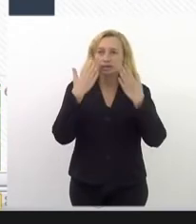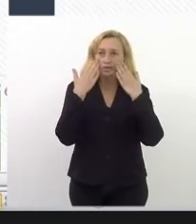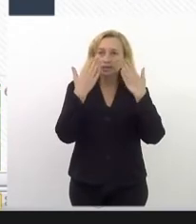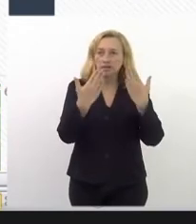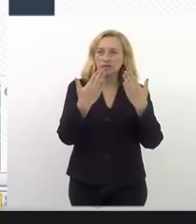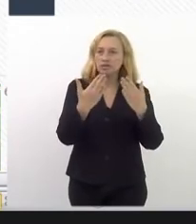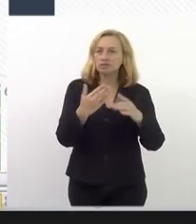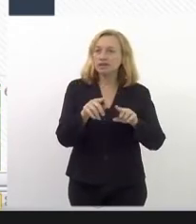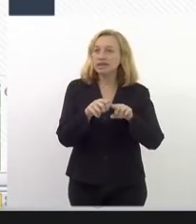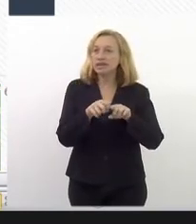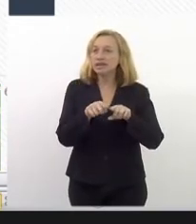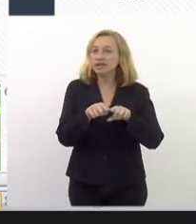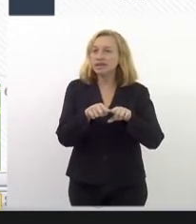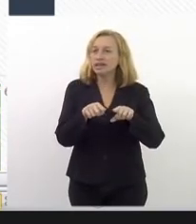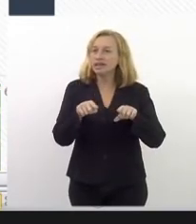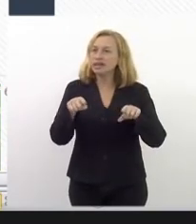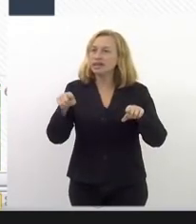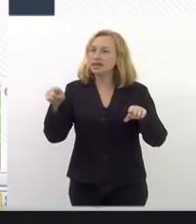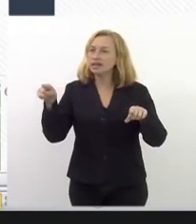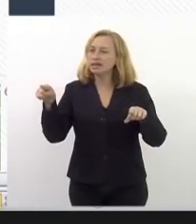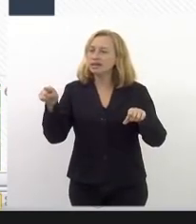gráfico.